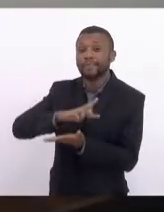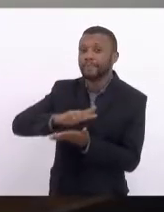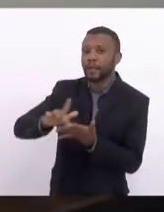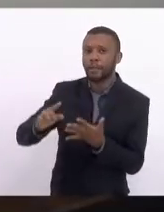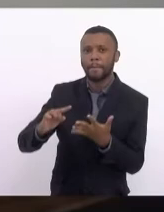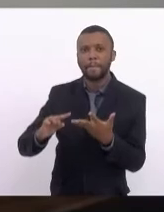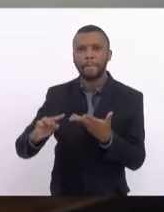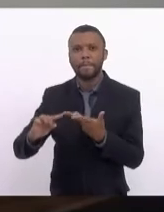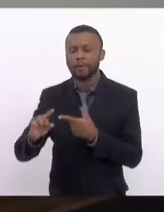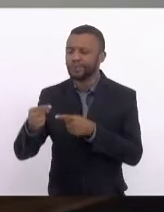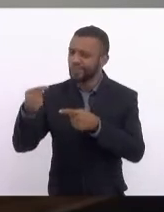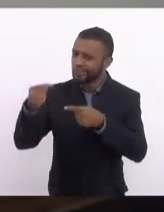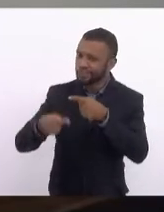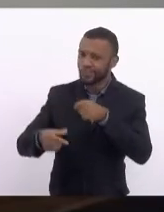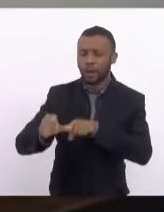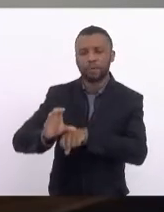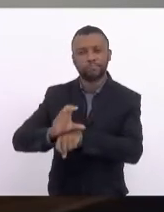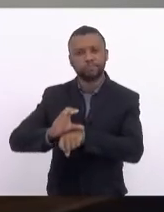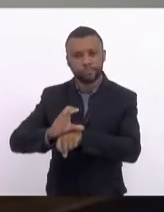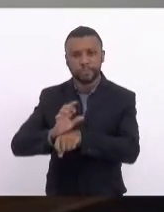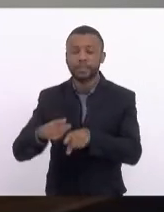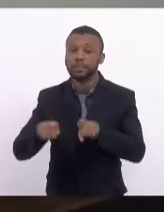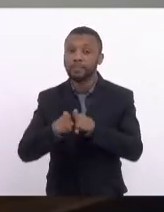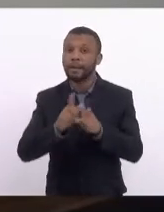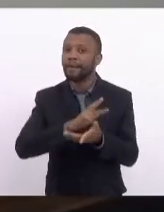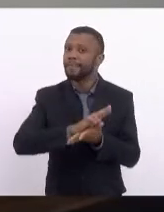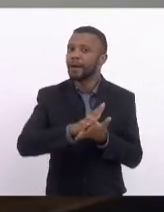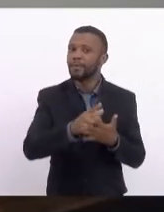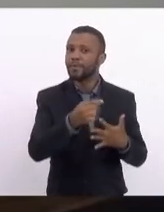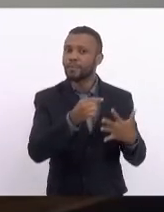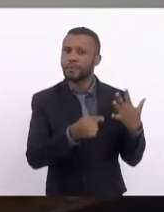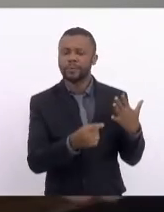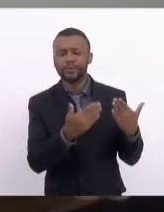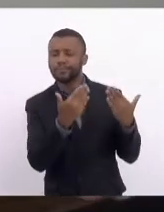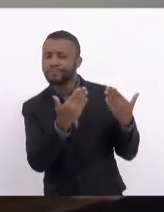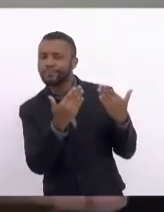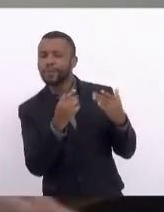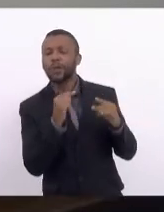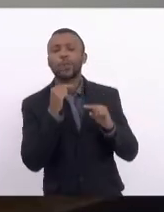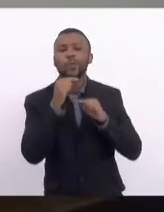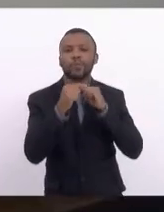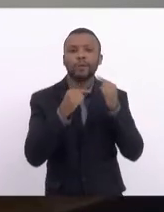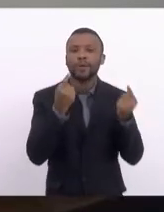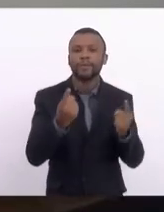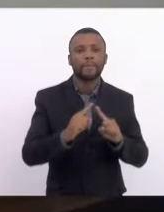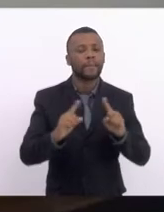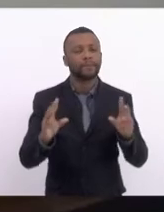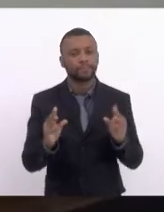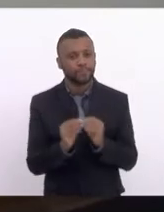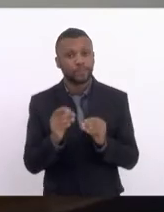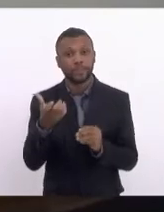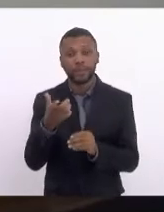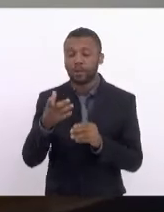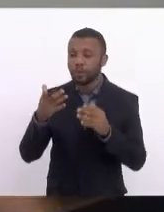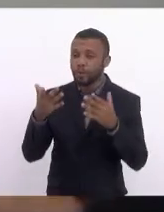de inconstitucionalidade e há vários elementos também de suspeição. Mas, enfim, o ponto que quero destacar é que há